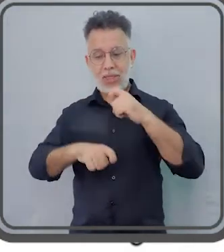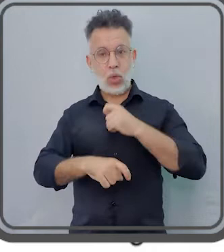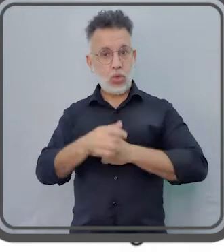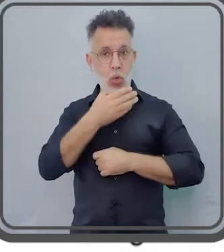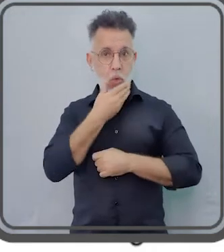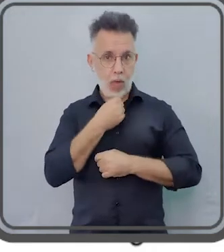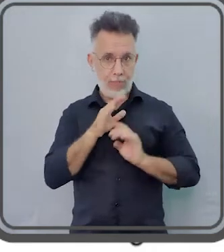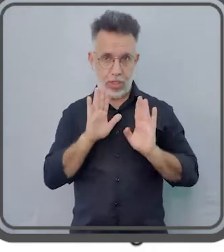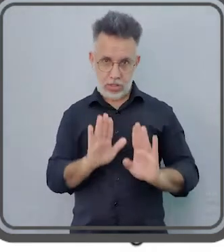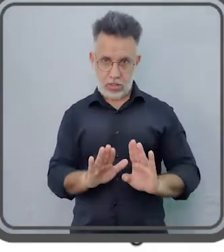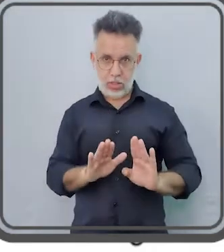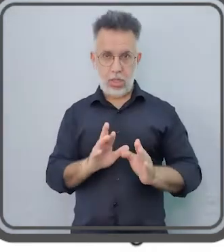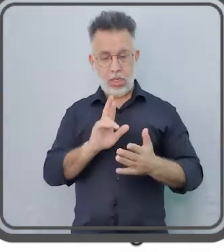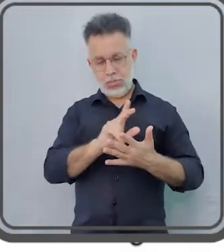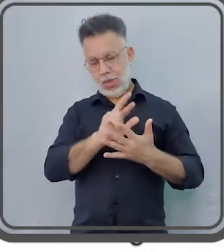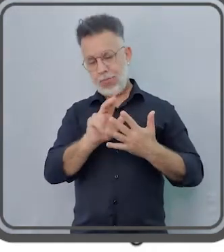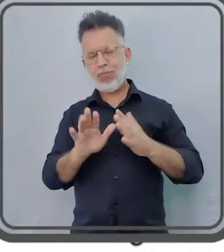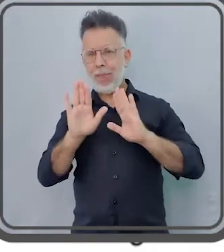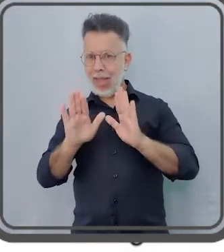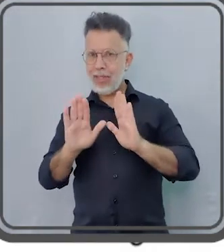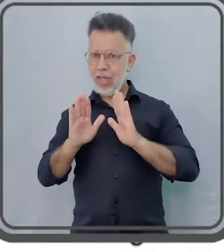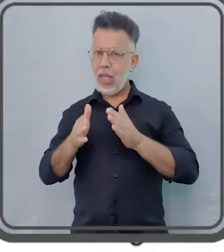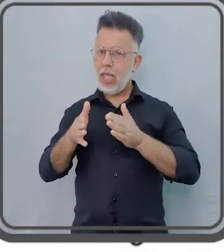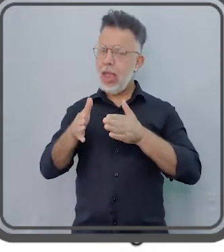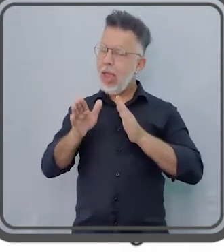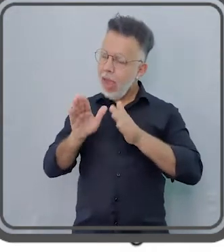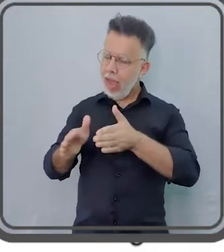outros recortes, mas de maneira geral, uma relação heterossexual,